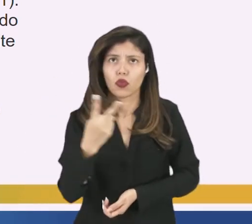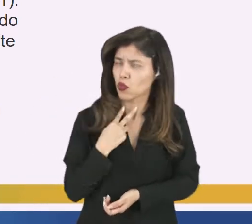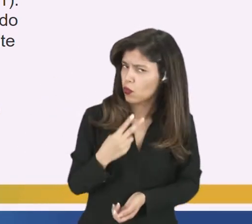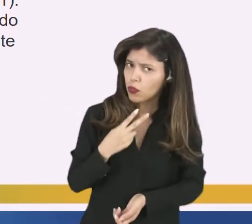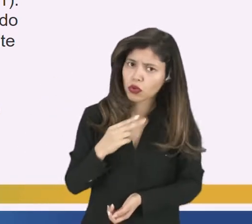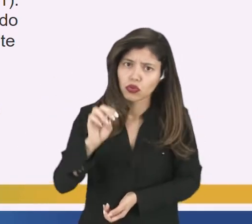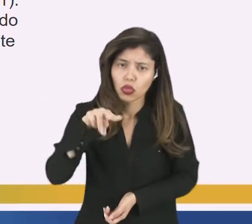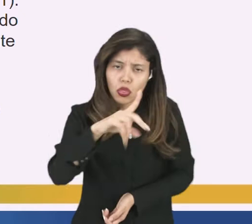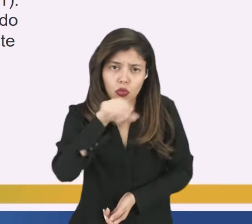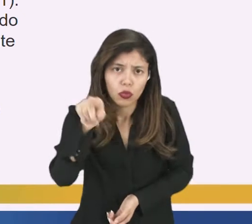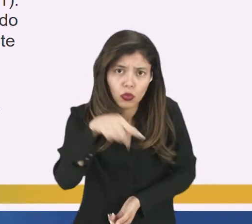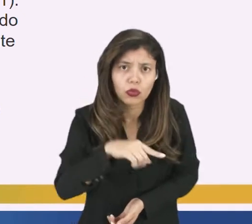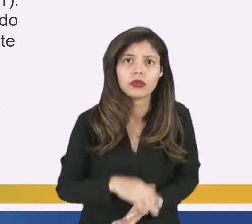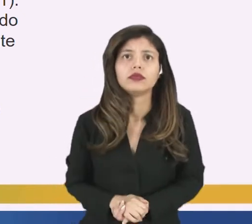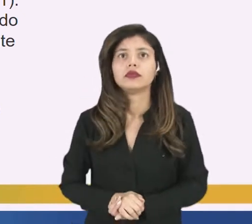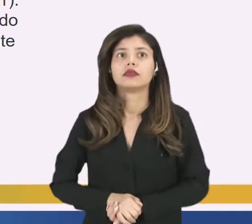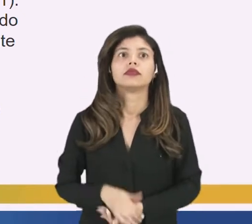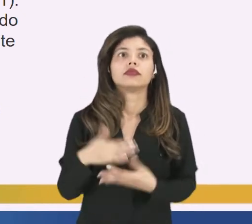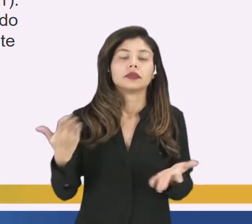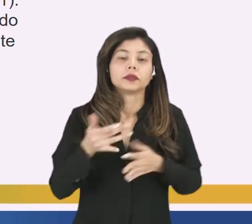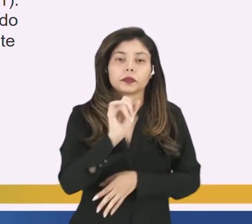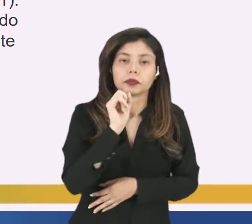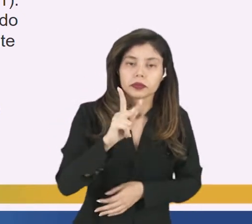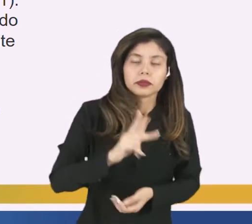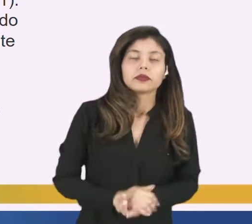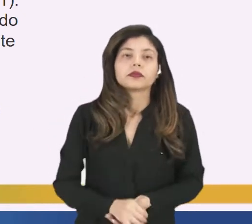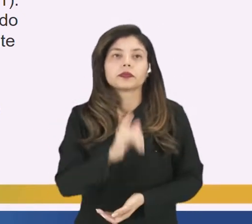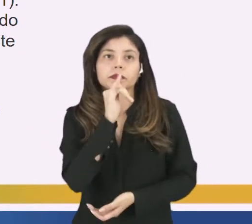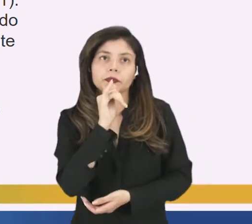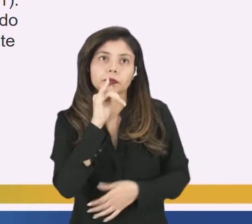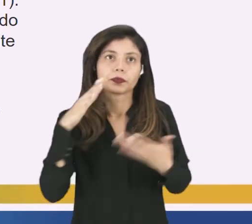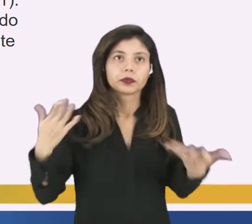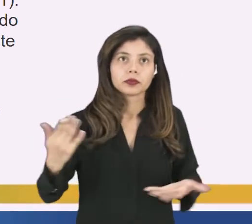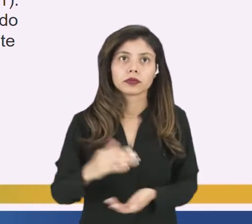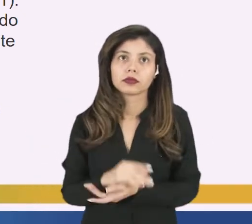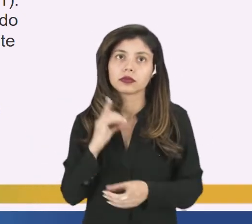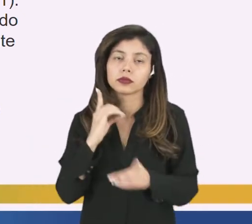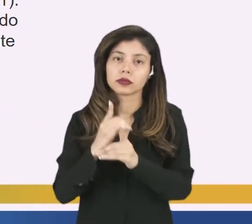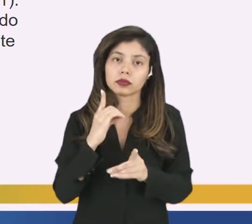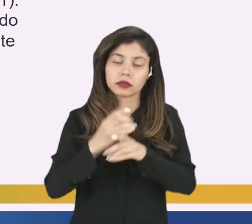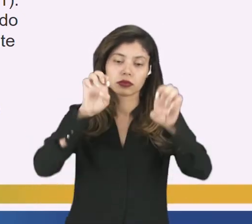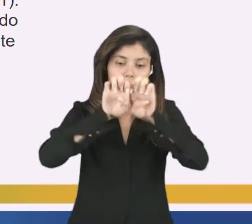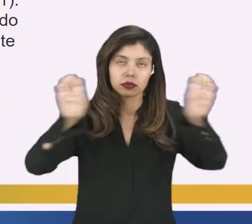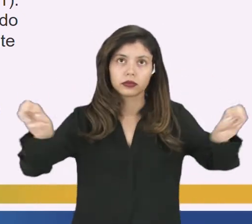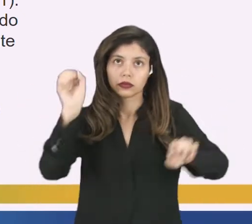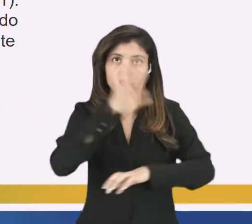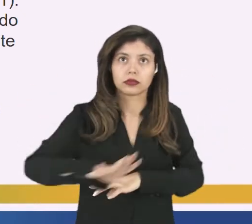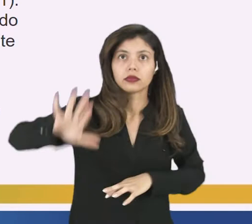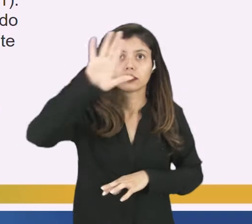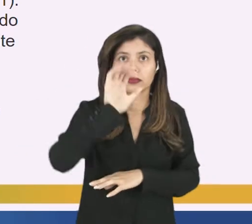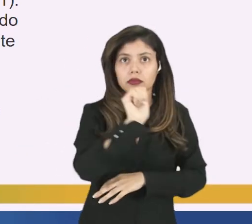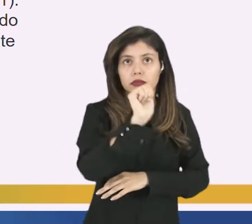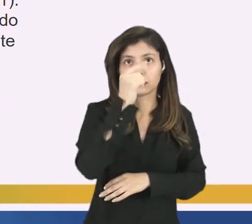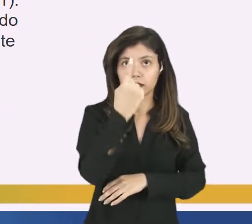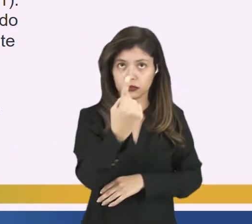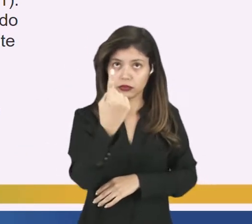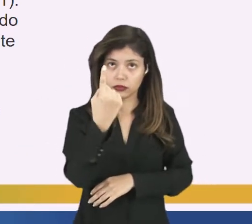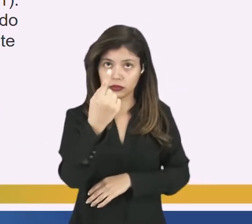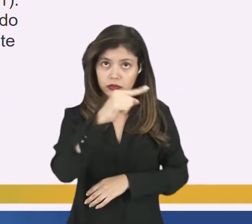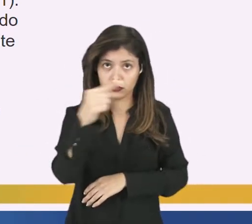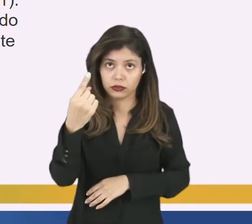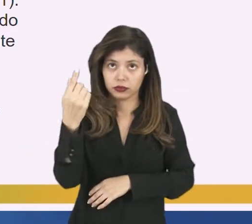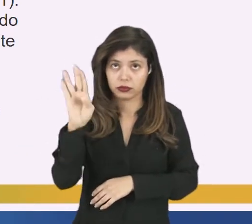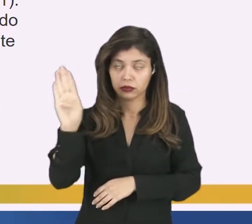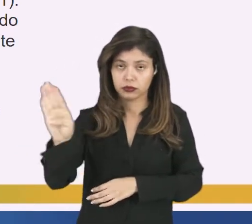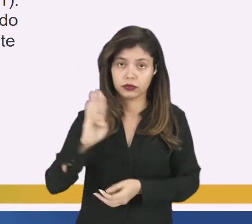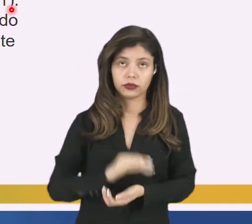e B não podem ser simultaneamente nulos. Ok? Então, um exemplo aqui, ó. Eu quero encontrar a equação geral da reta que